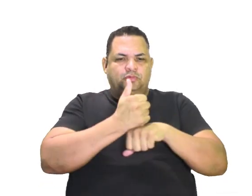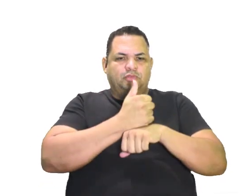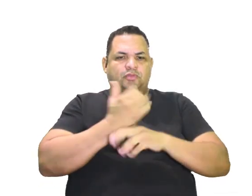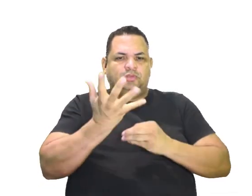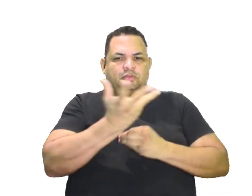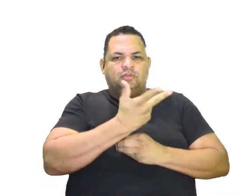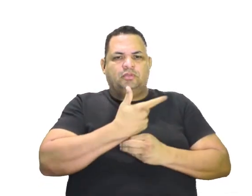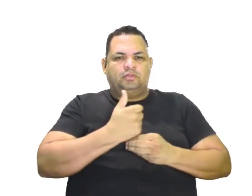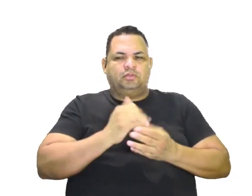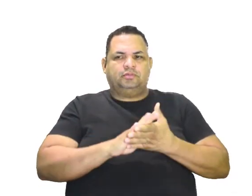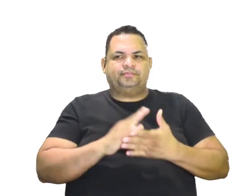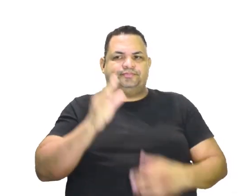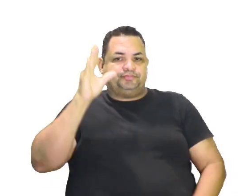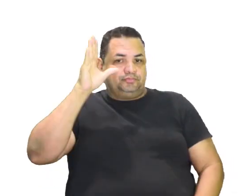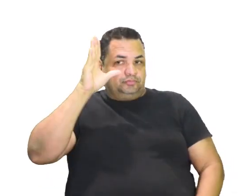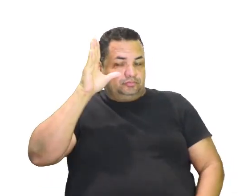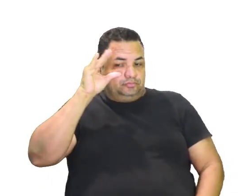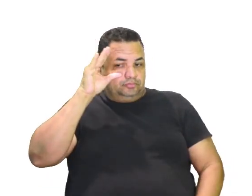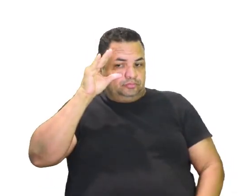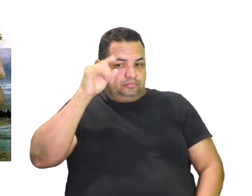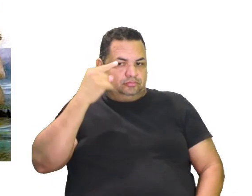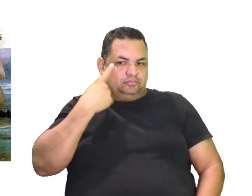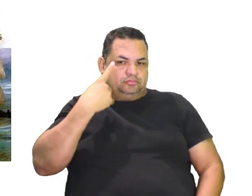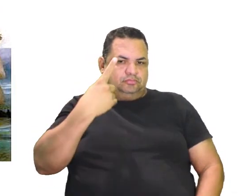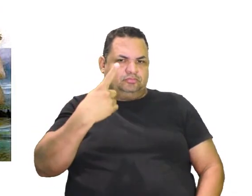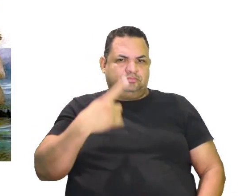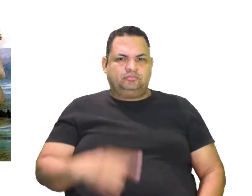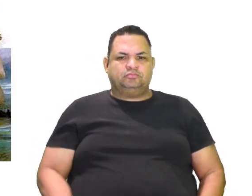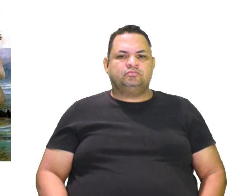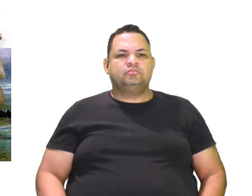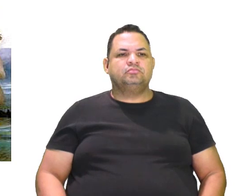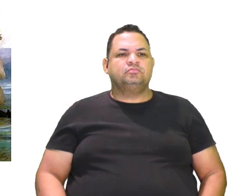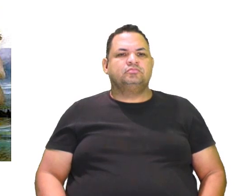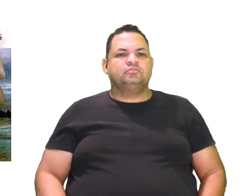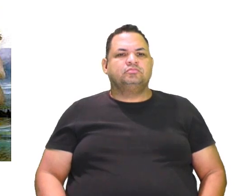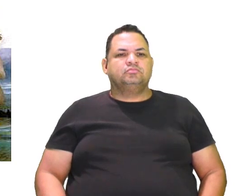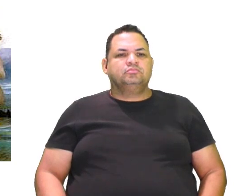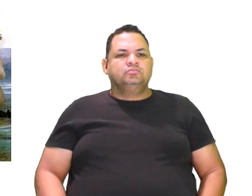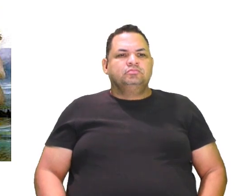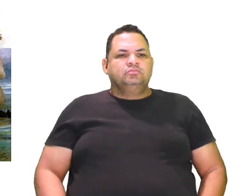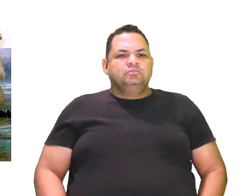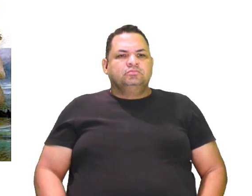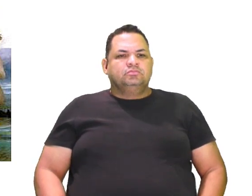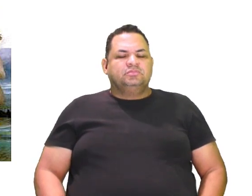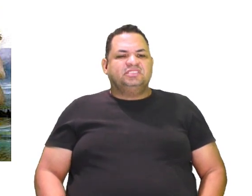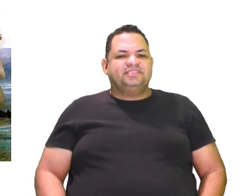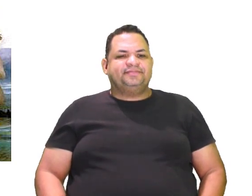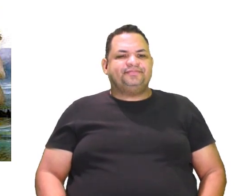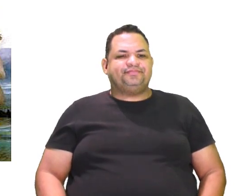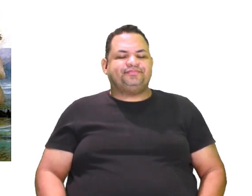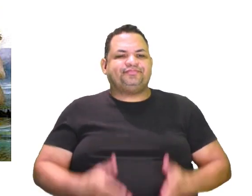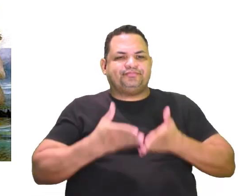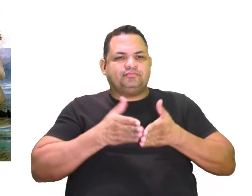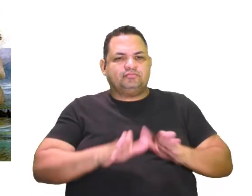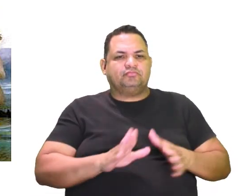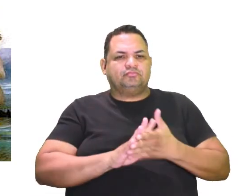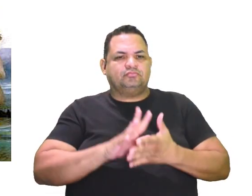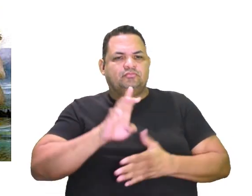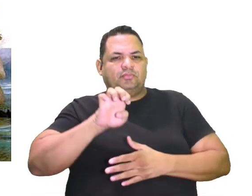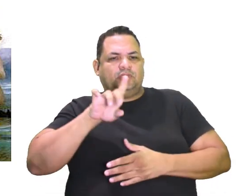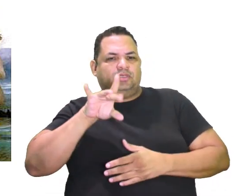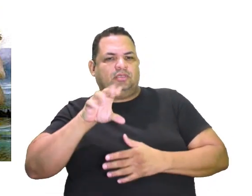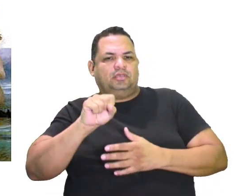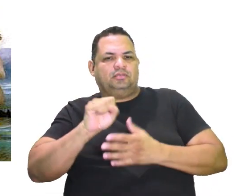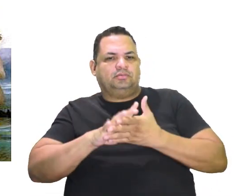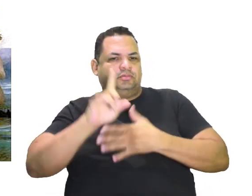né? Então vamos ver aqui essa curiosidade aqui interessante. Olha aqui, ó. Como eu falei antes, o nascimento da